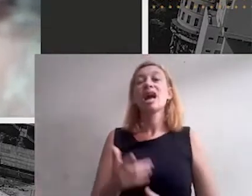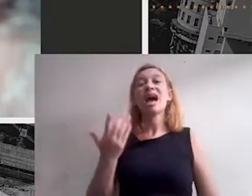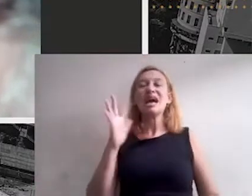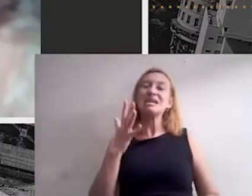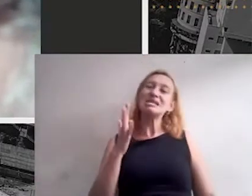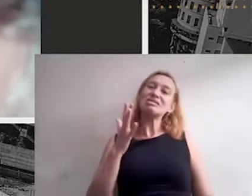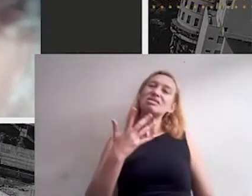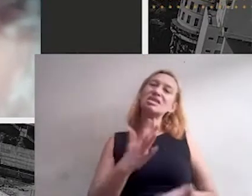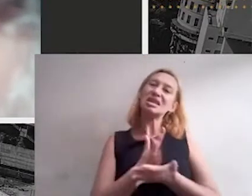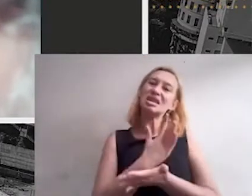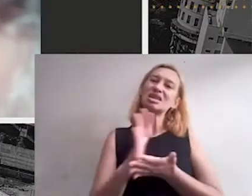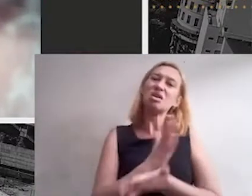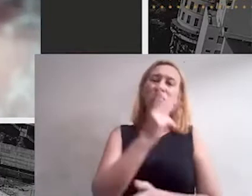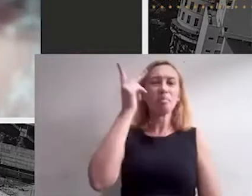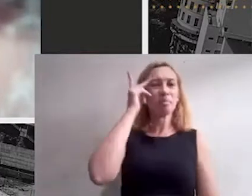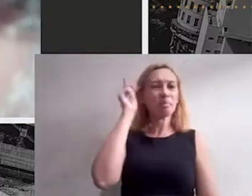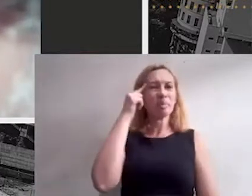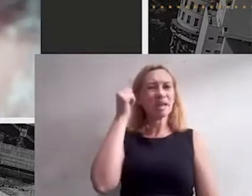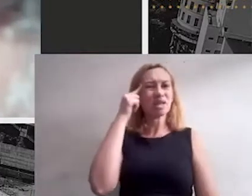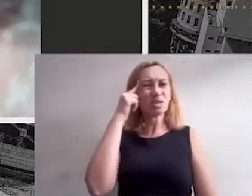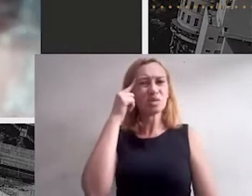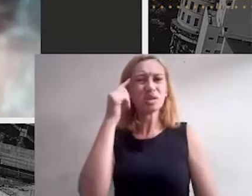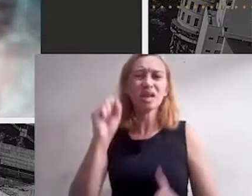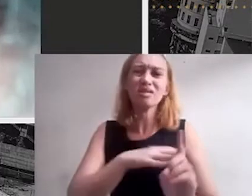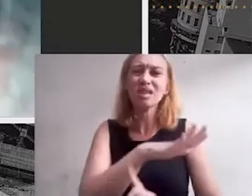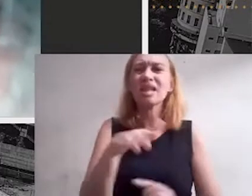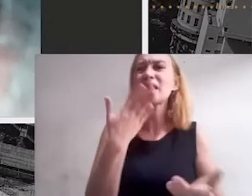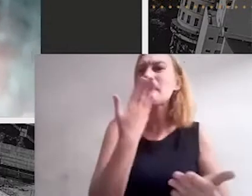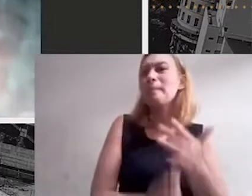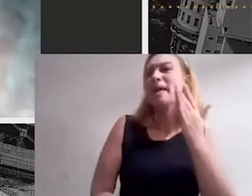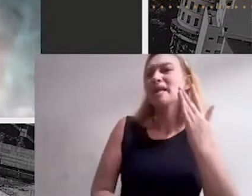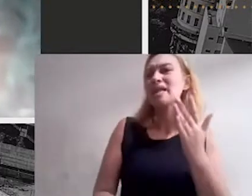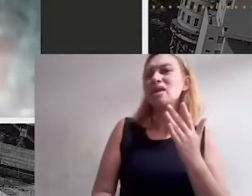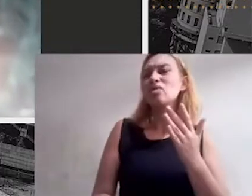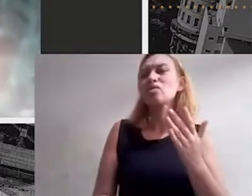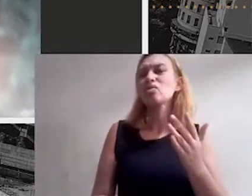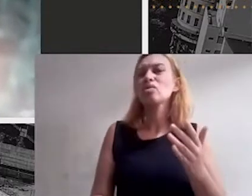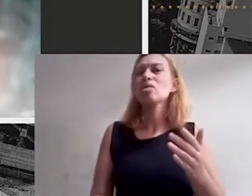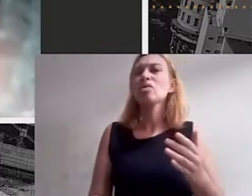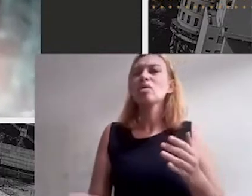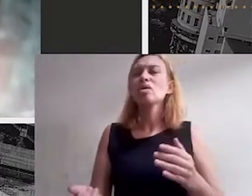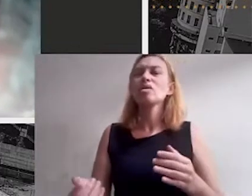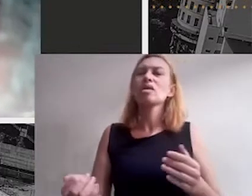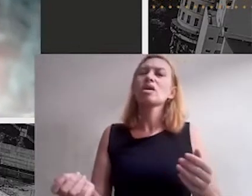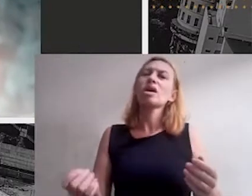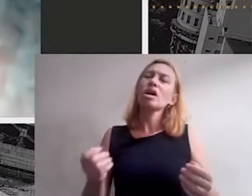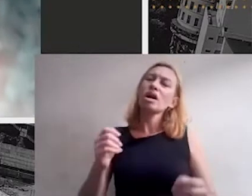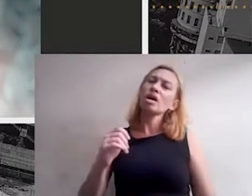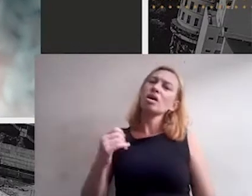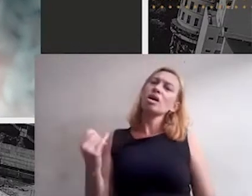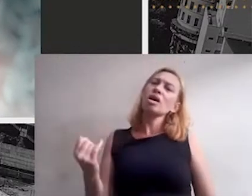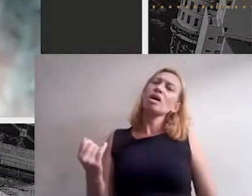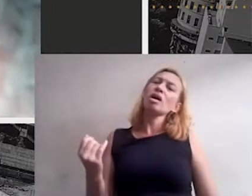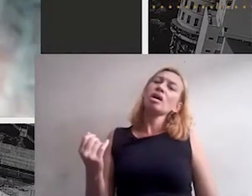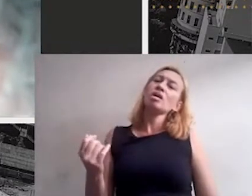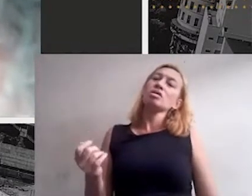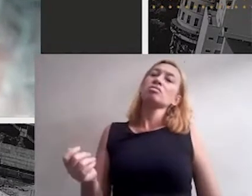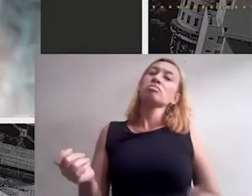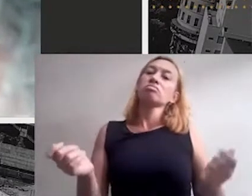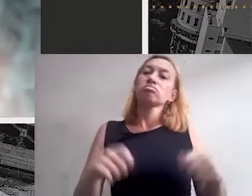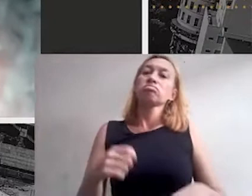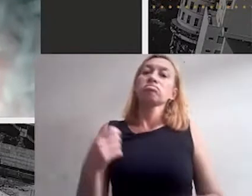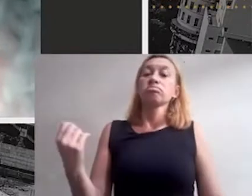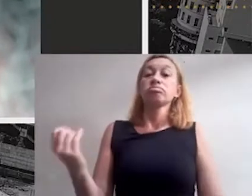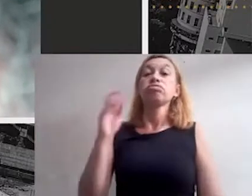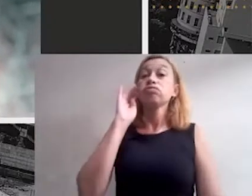sociedade contemporânea perdeu um pouco dessa capacidade de sonhar. Então, eu entendi da tua conversa que é muito legal que a gente sonhe com uma